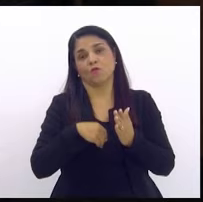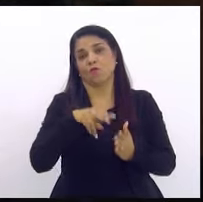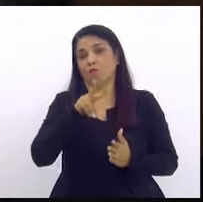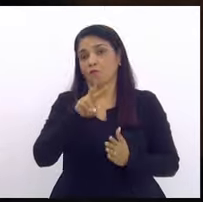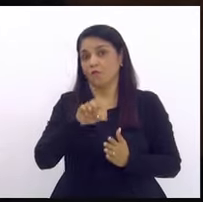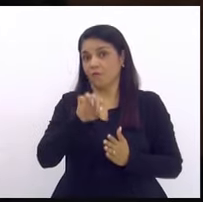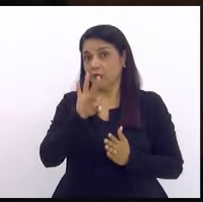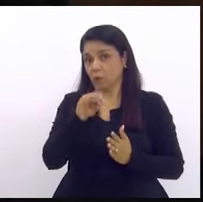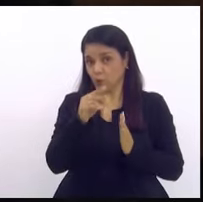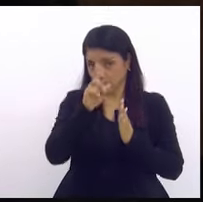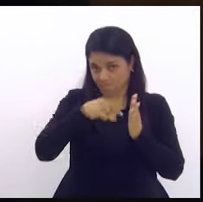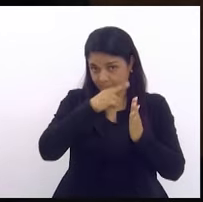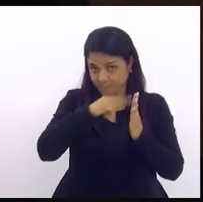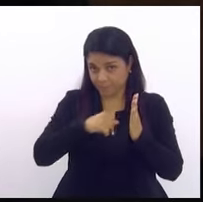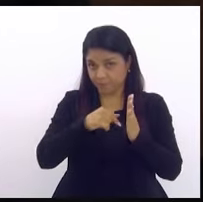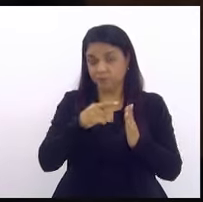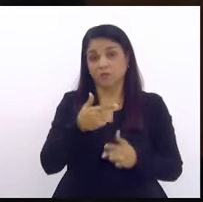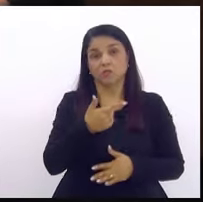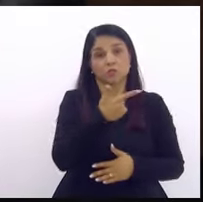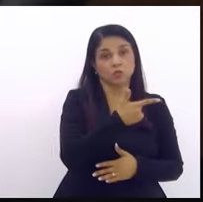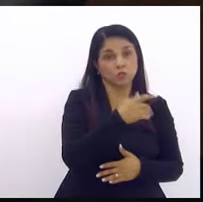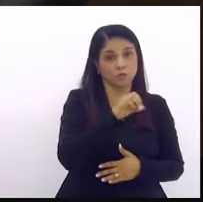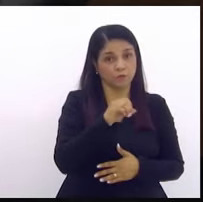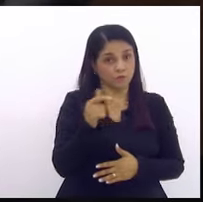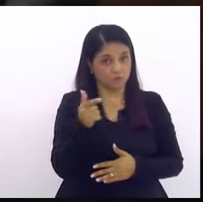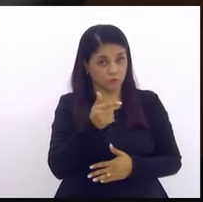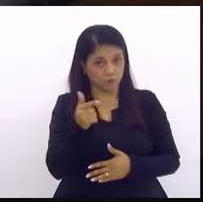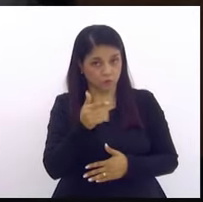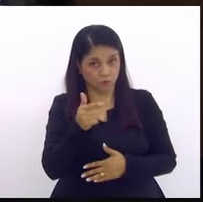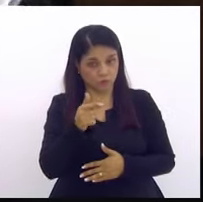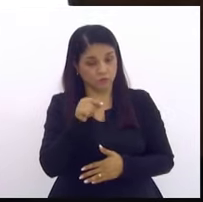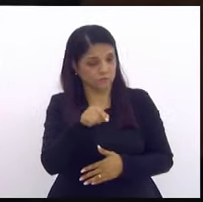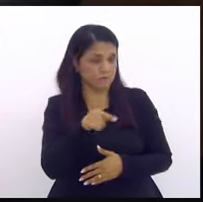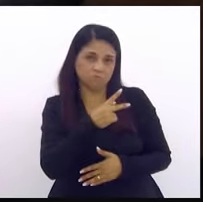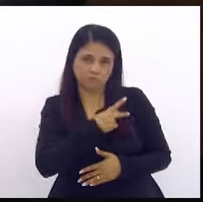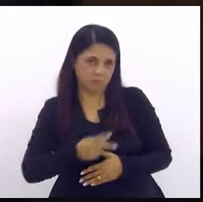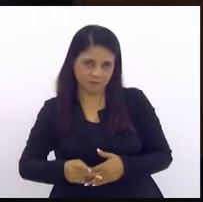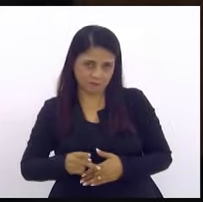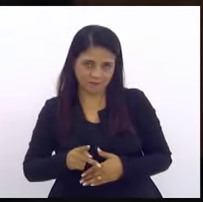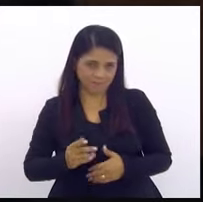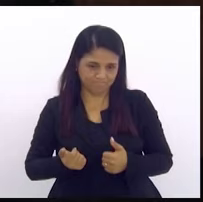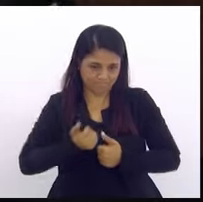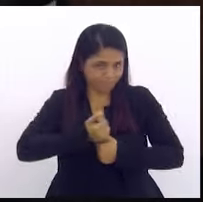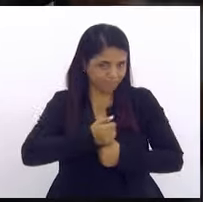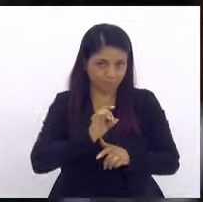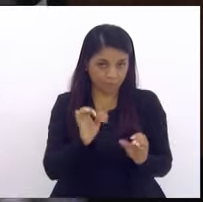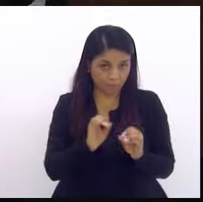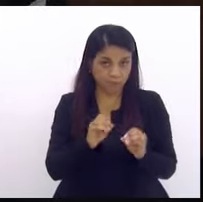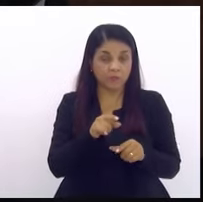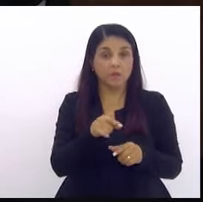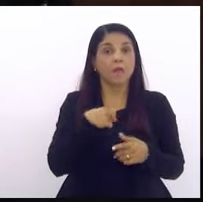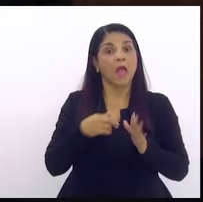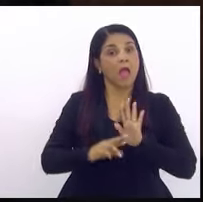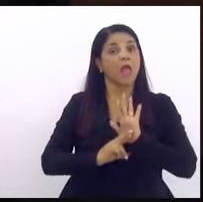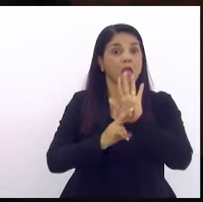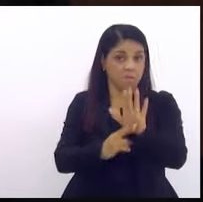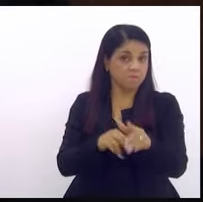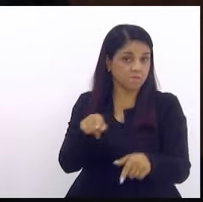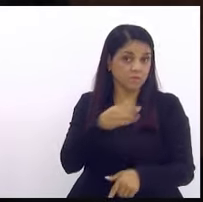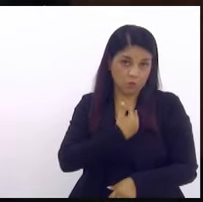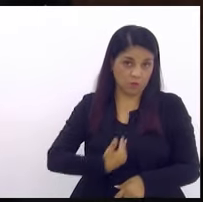Em 22, Vossa Excelência não presidia, mas representava o